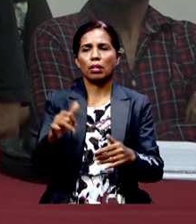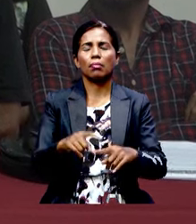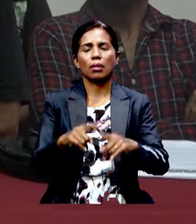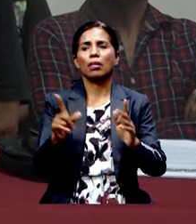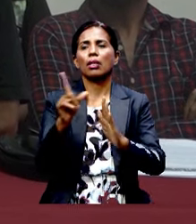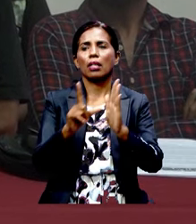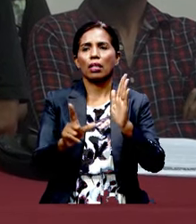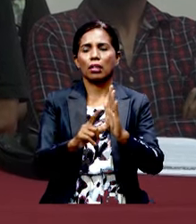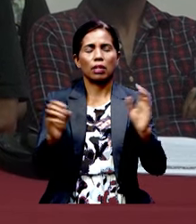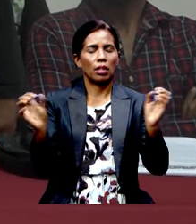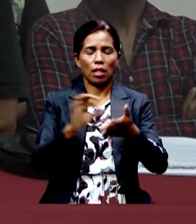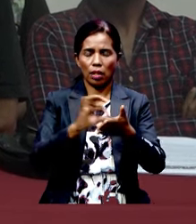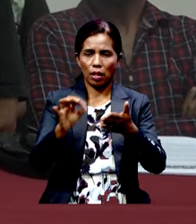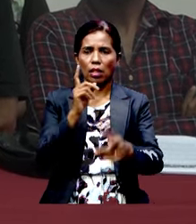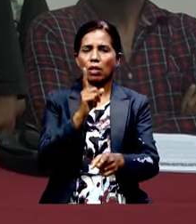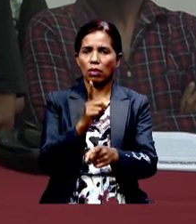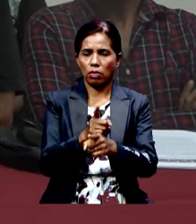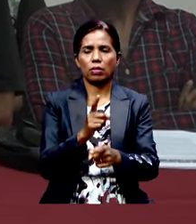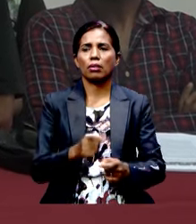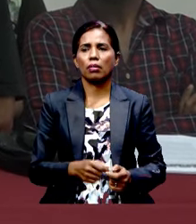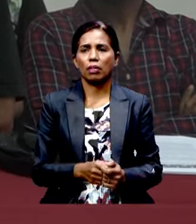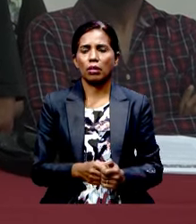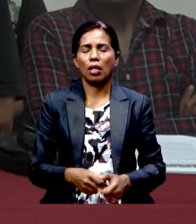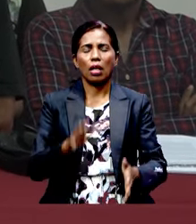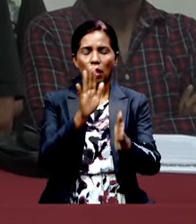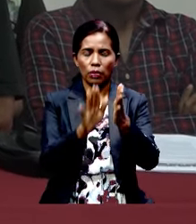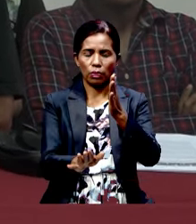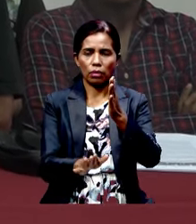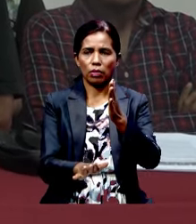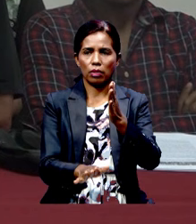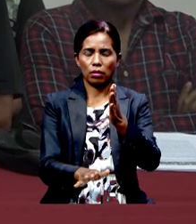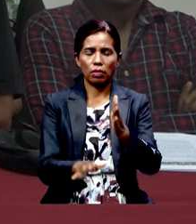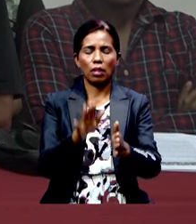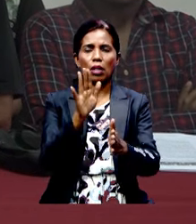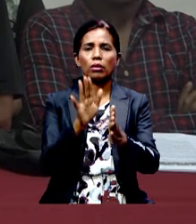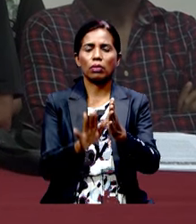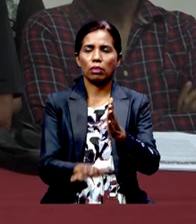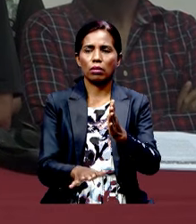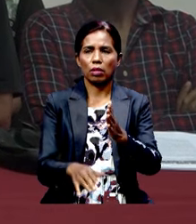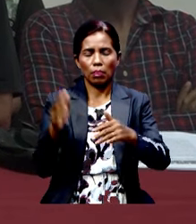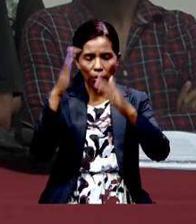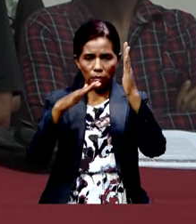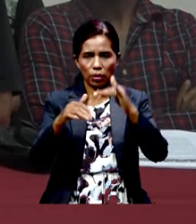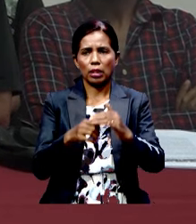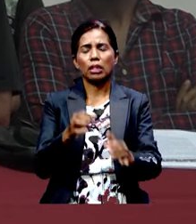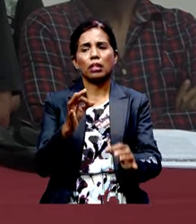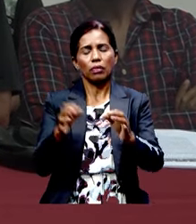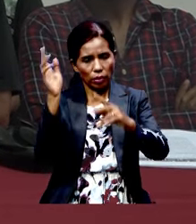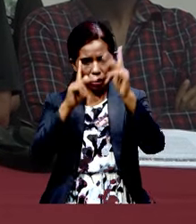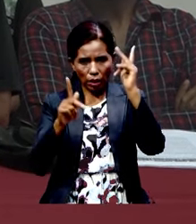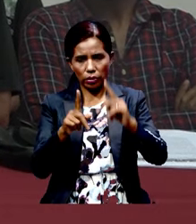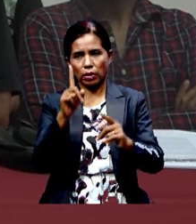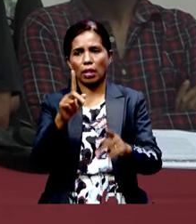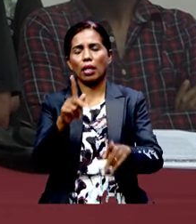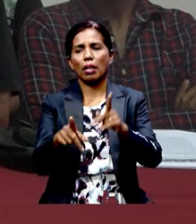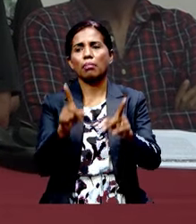lei ida nia lai haker claro de han indulto ne sadata i ha lorong ida nebe antau nia problema se kazu ida ema